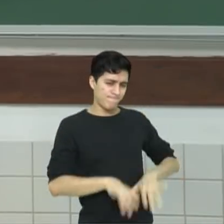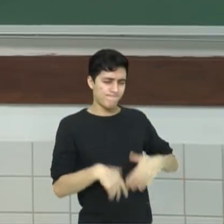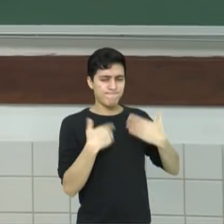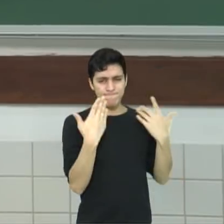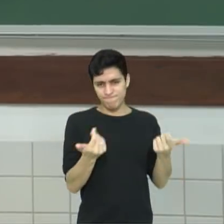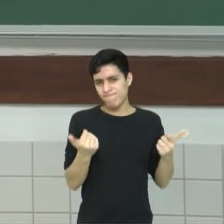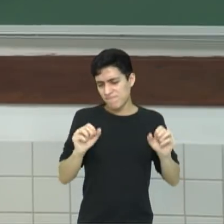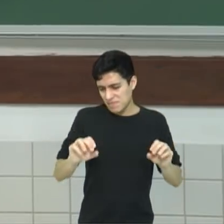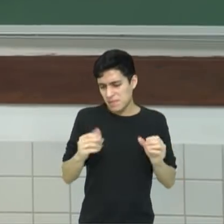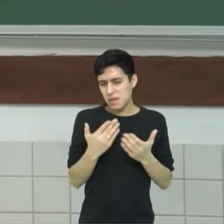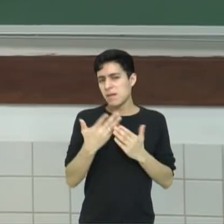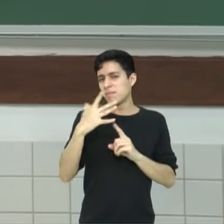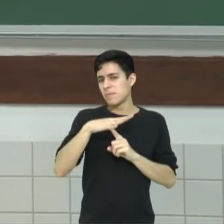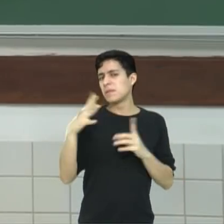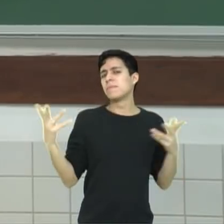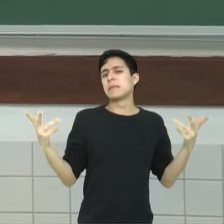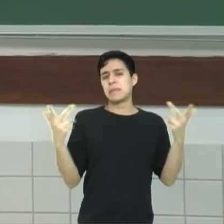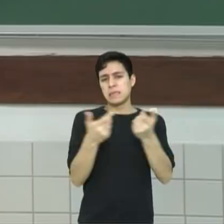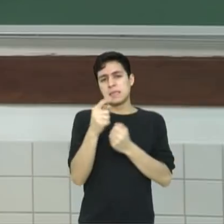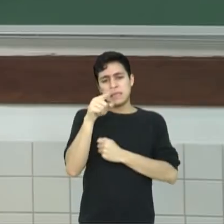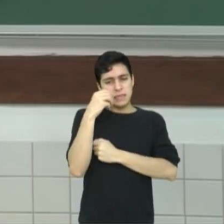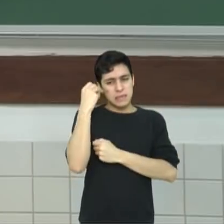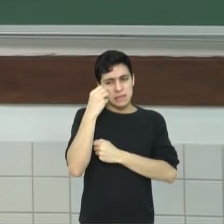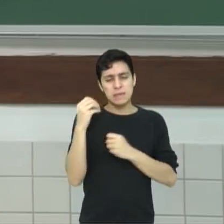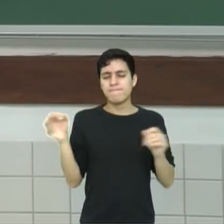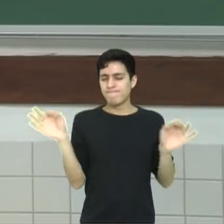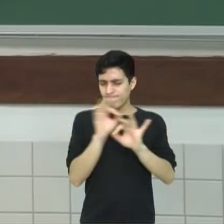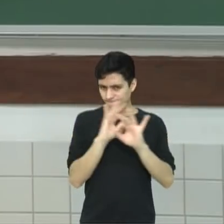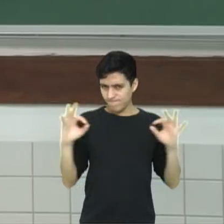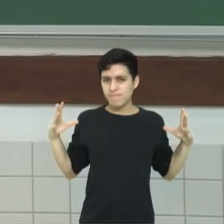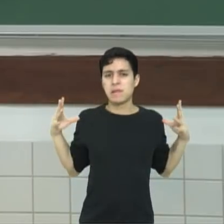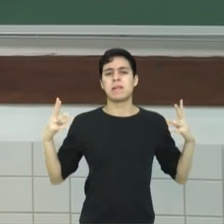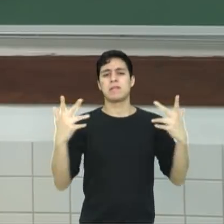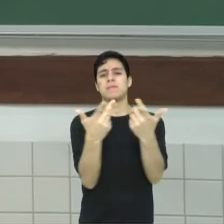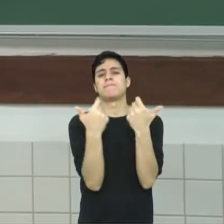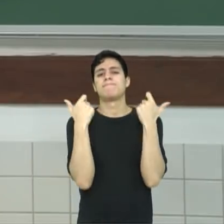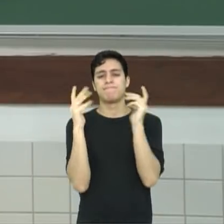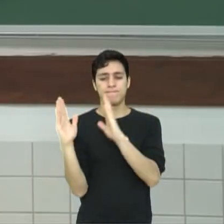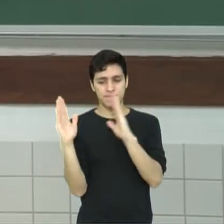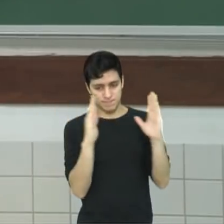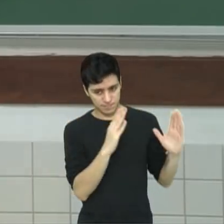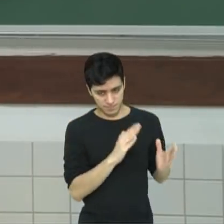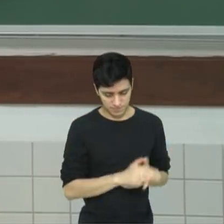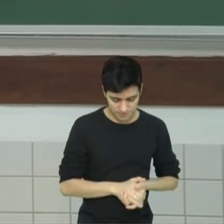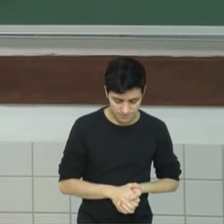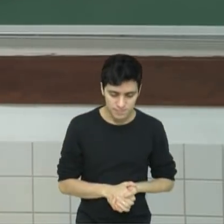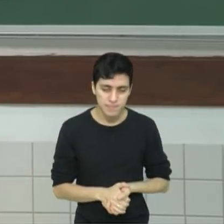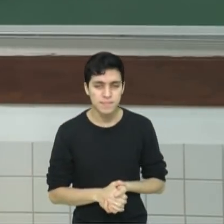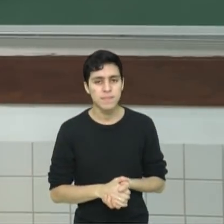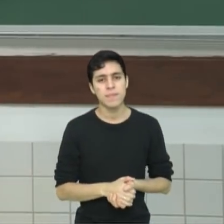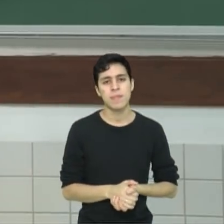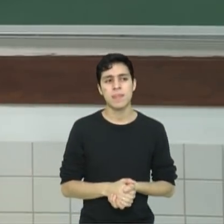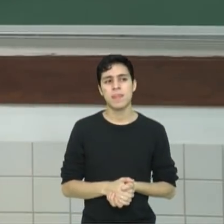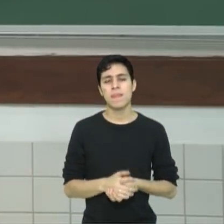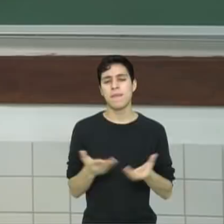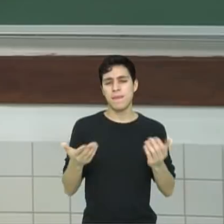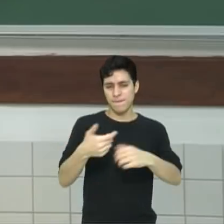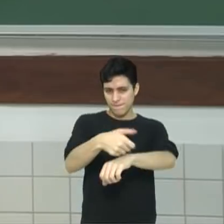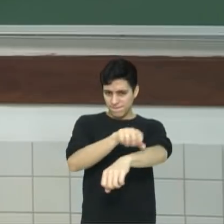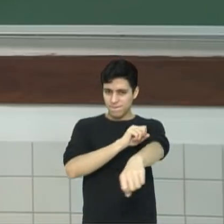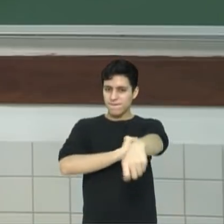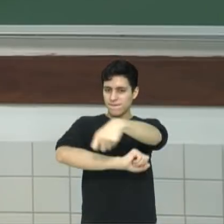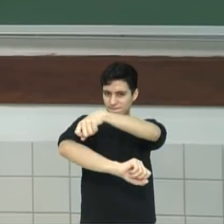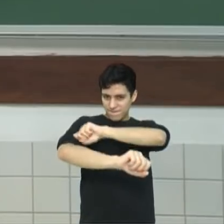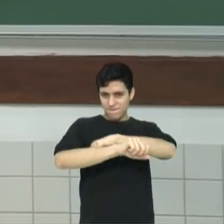Aula Paraná. Uma experiência fascinante para todos vocês. Sem mais delongas, como diriam os mais antigos, dobre as mangas. Agora